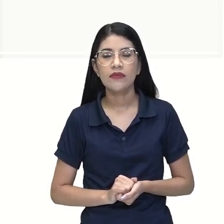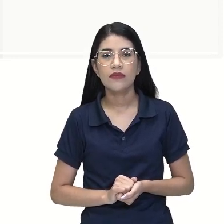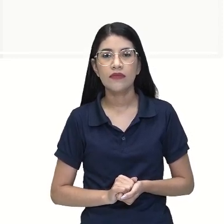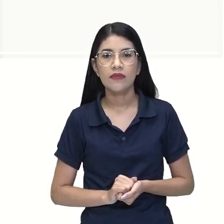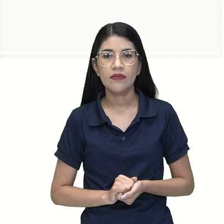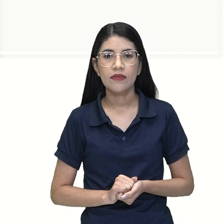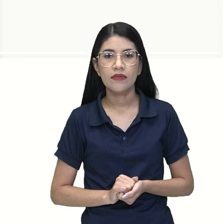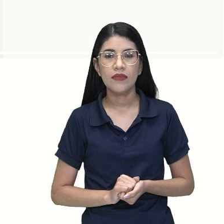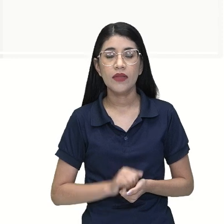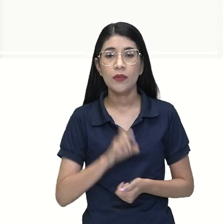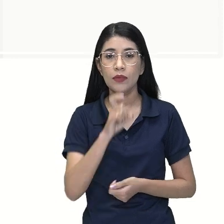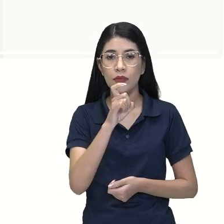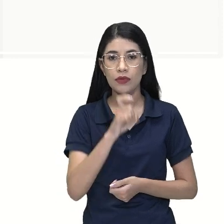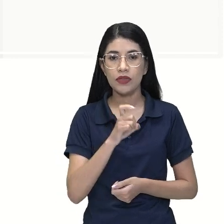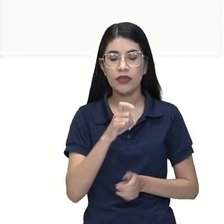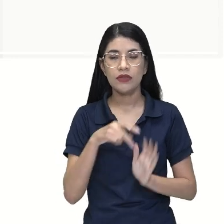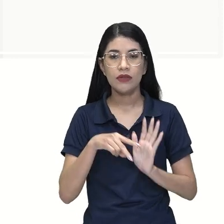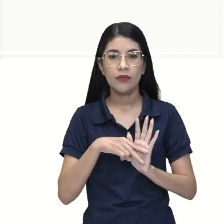a 2.